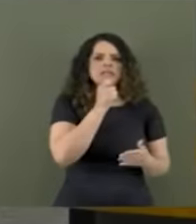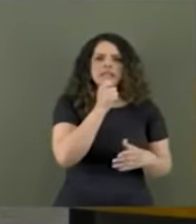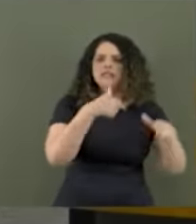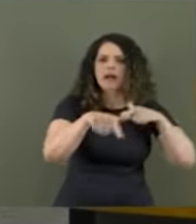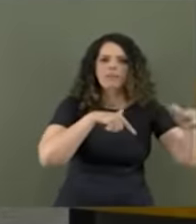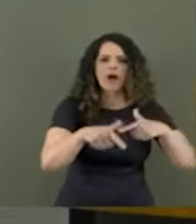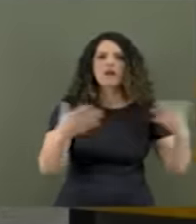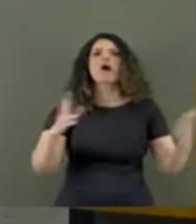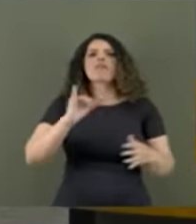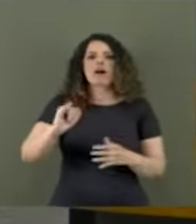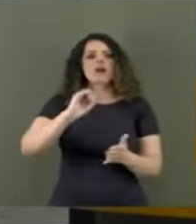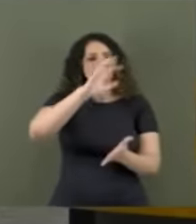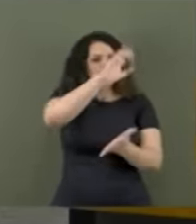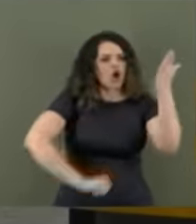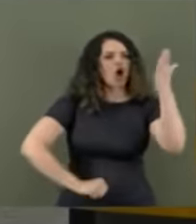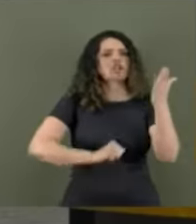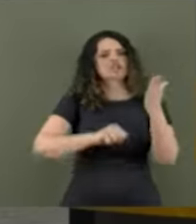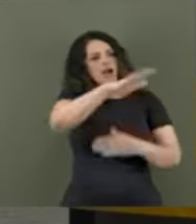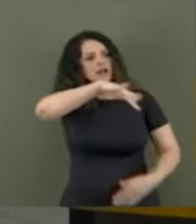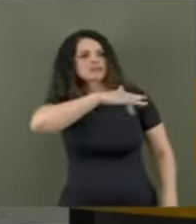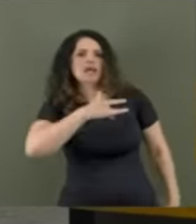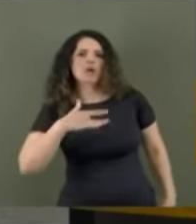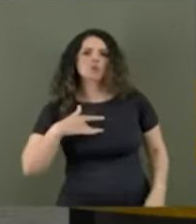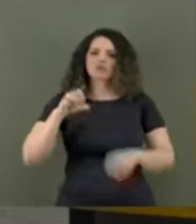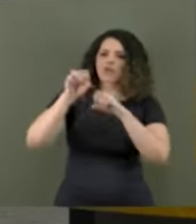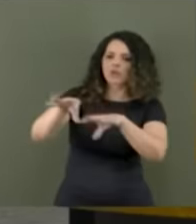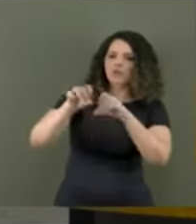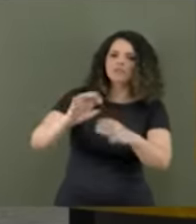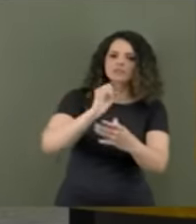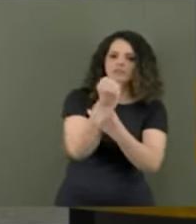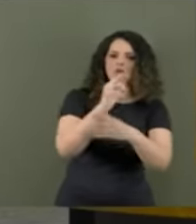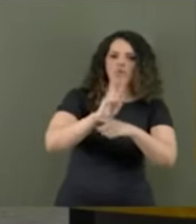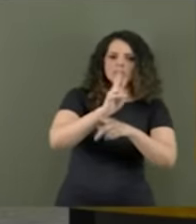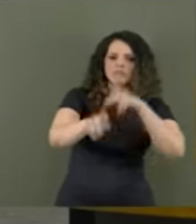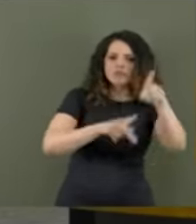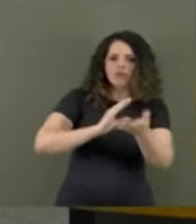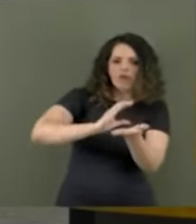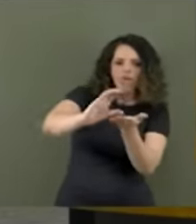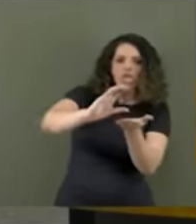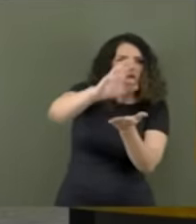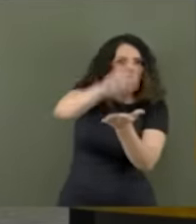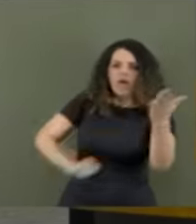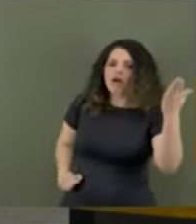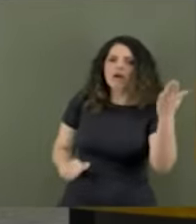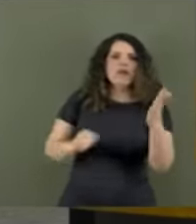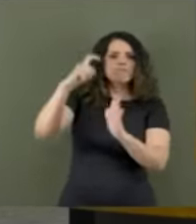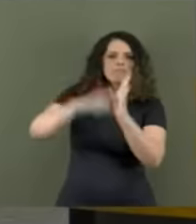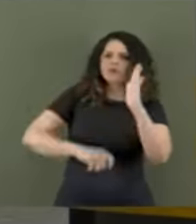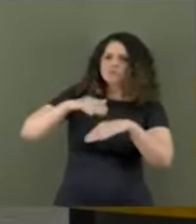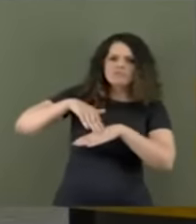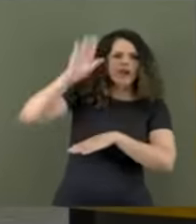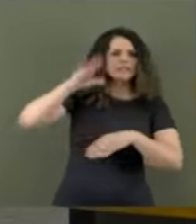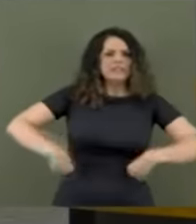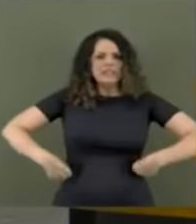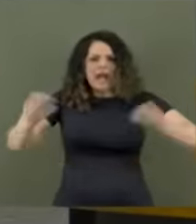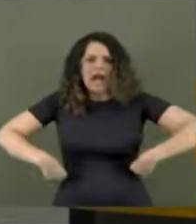corte na saúde na educação e na segurança pública os impostos aumentam os gastos aumentam